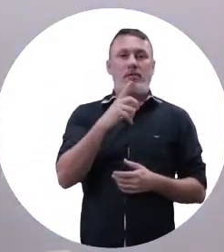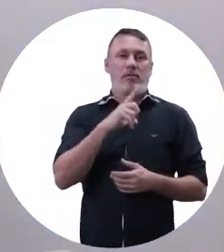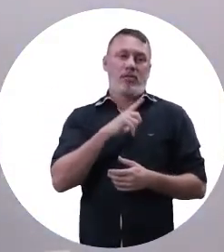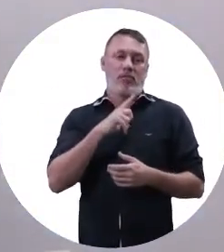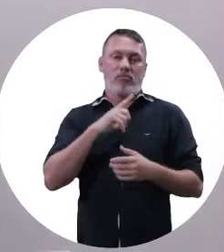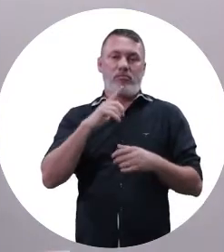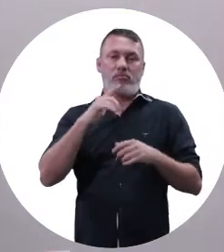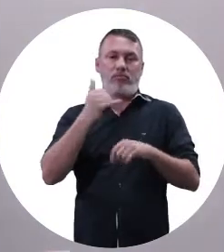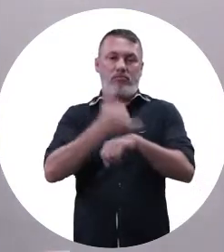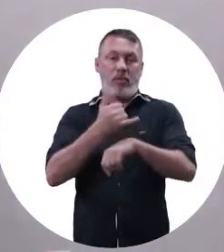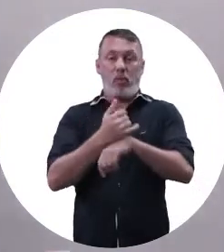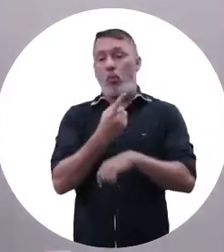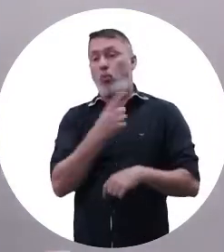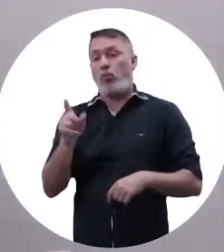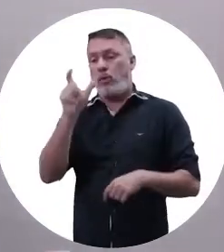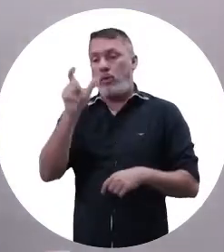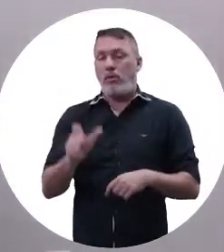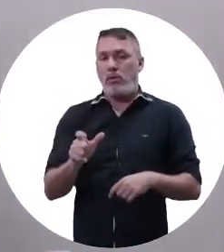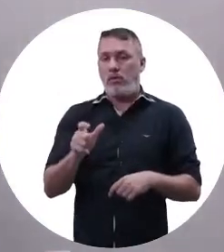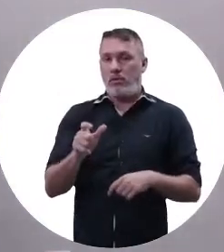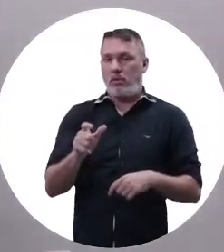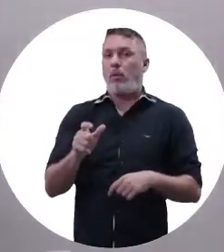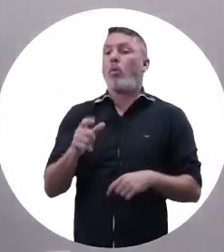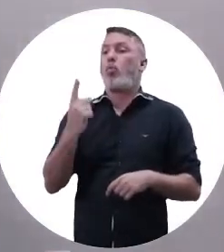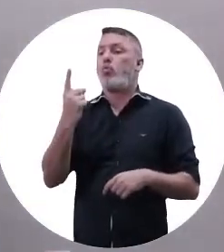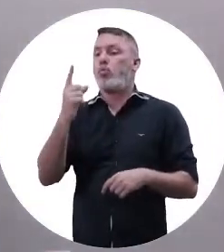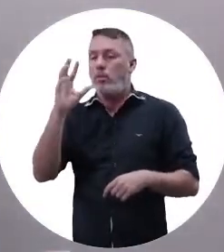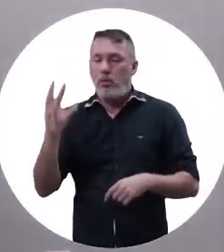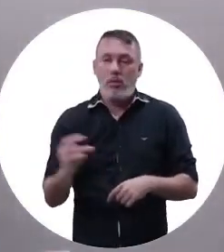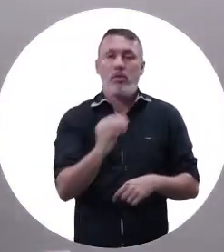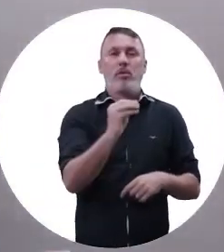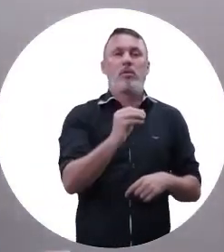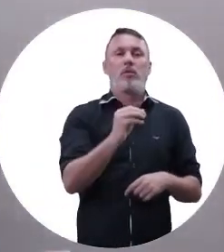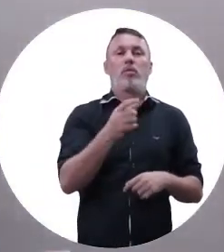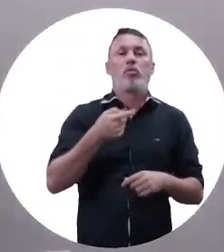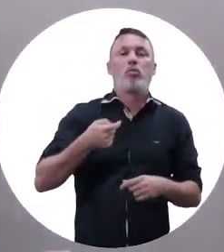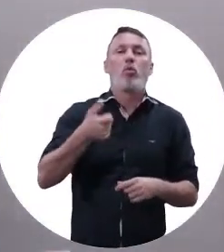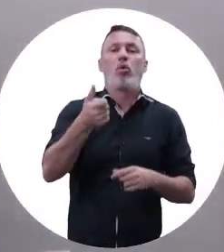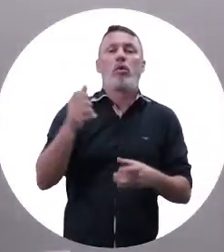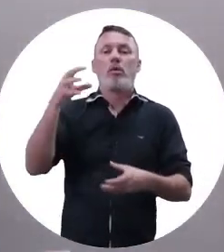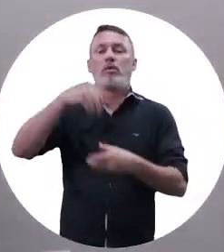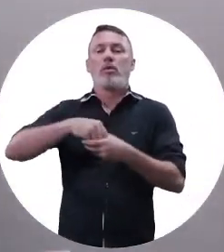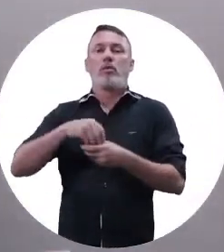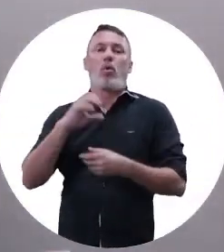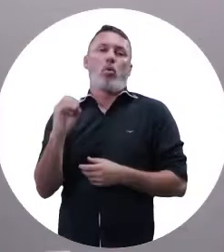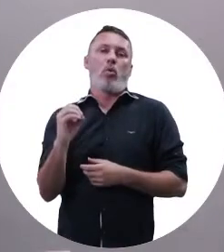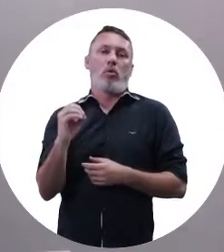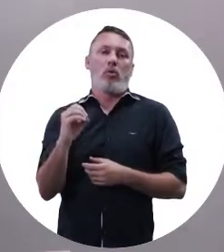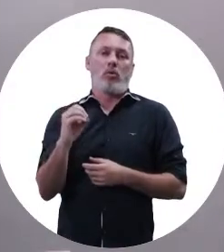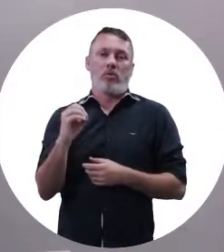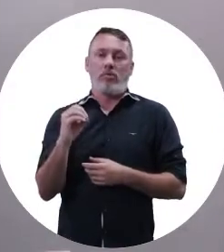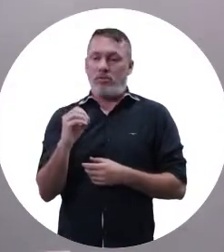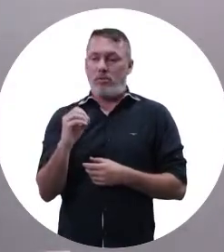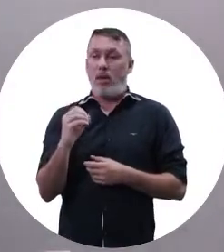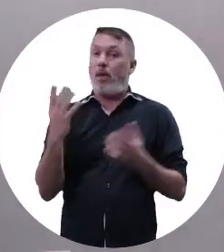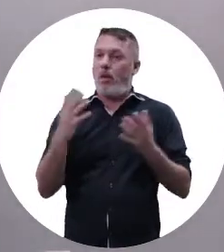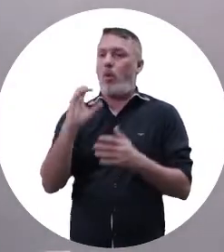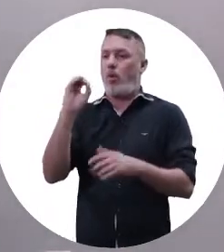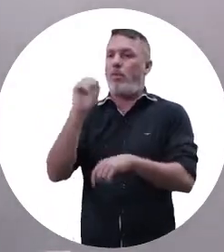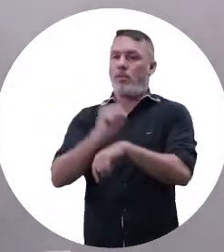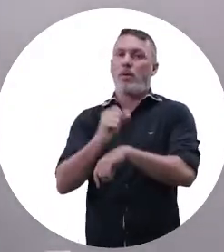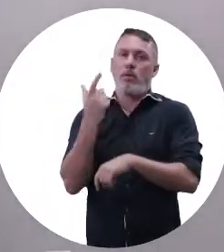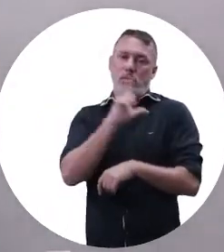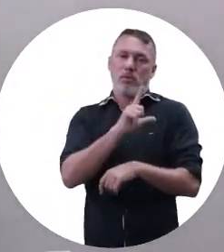na sua última camada. Vou pegar um elétron e vou doar para o oxigênio. Agora aquele oxigênio